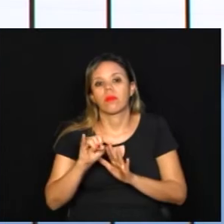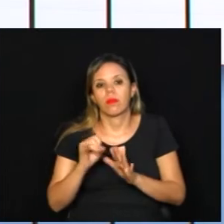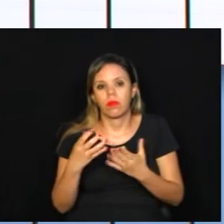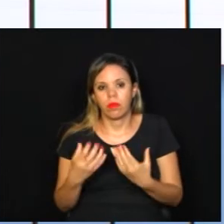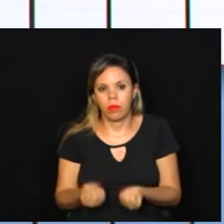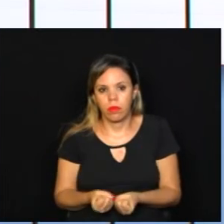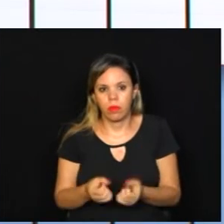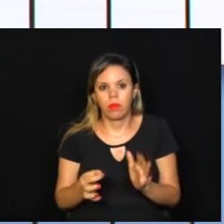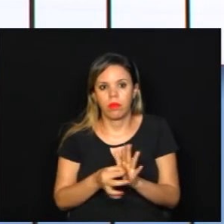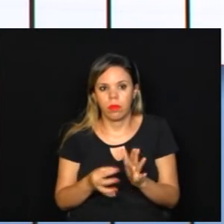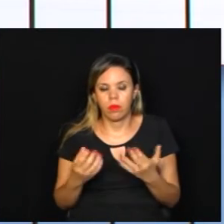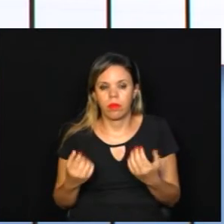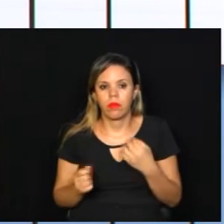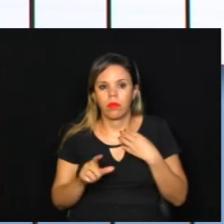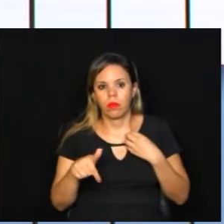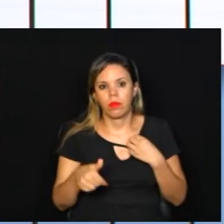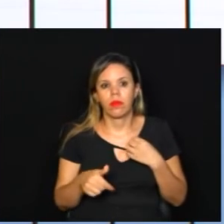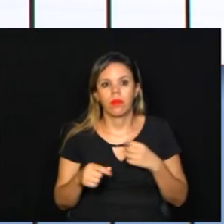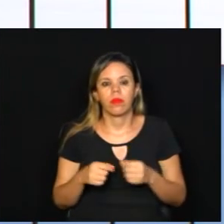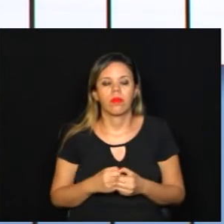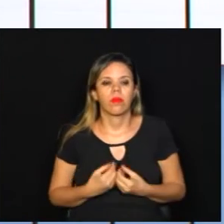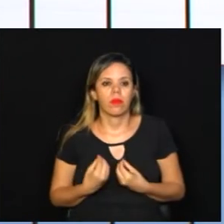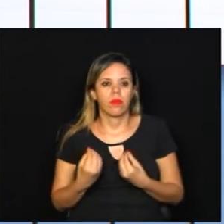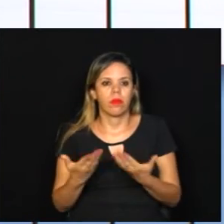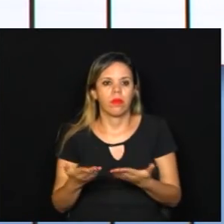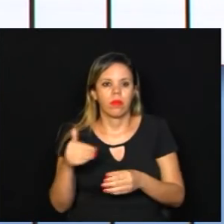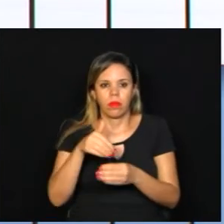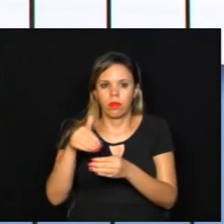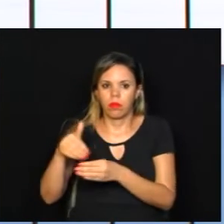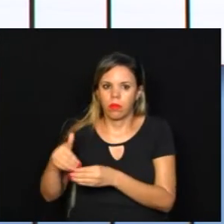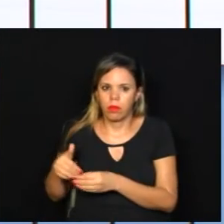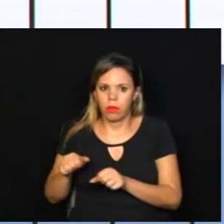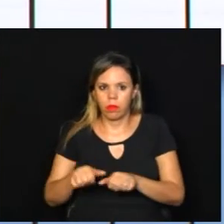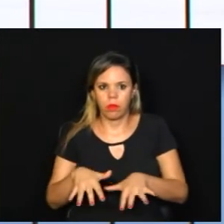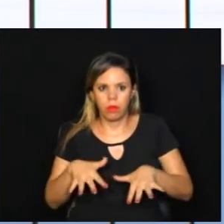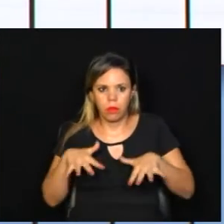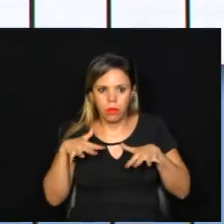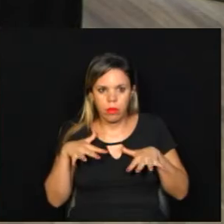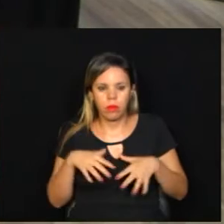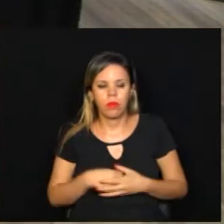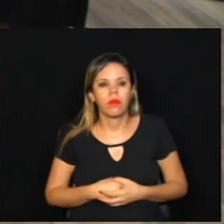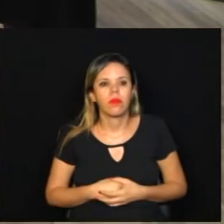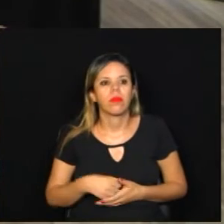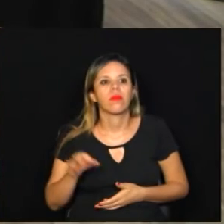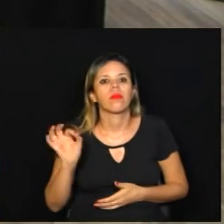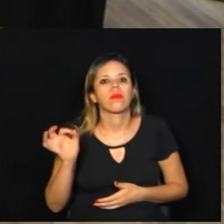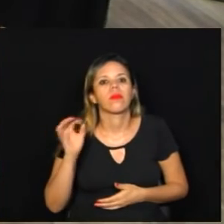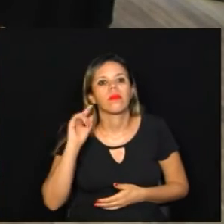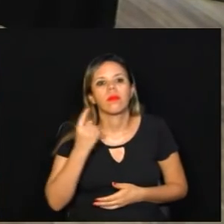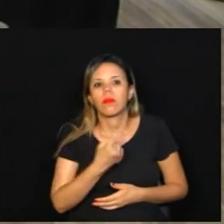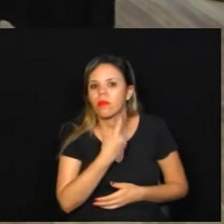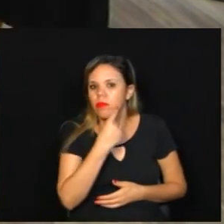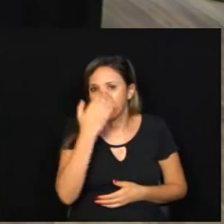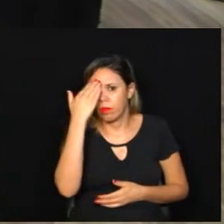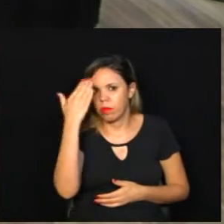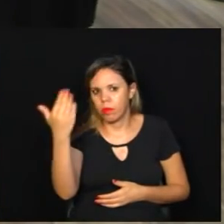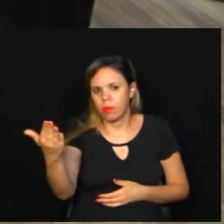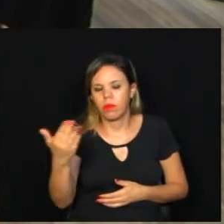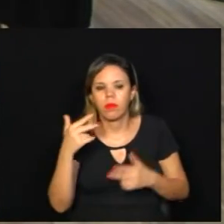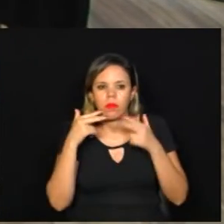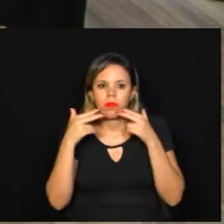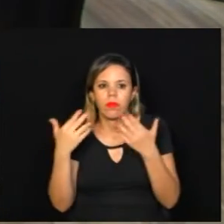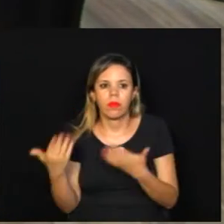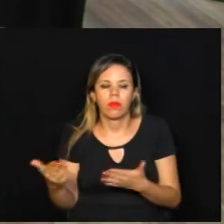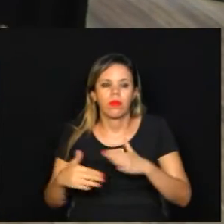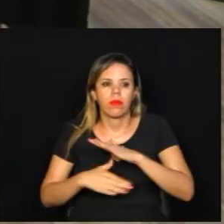receber parecer favorável, será colocado para votação em plenário. Certíssimo, Mena Abreu. Muito obrigado pelas